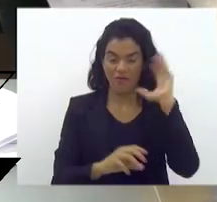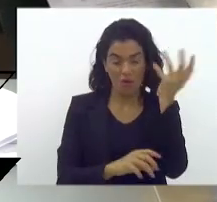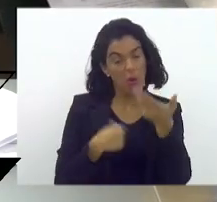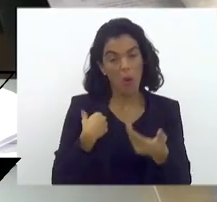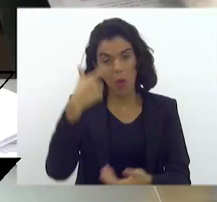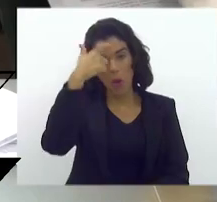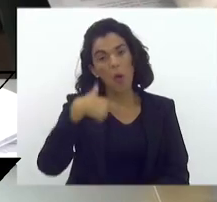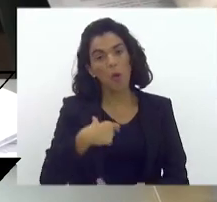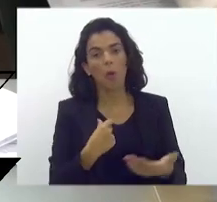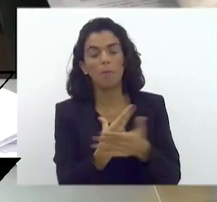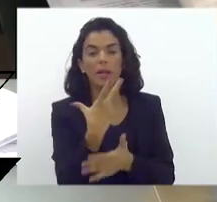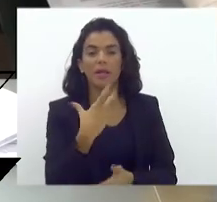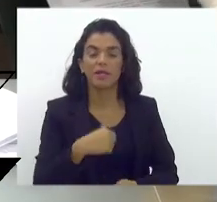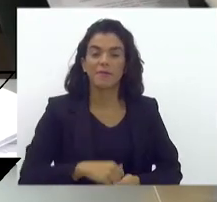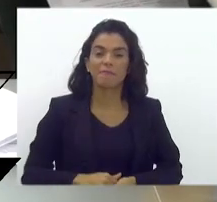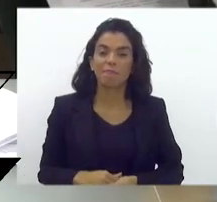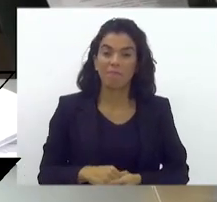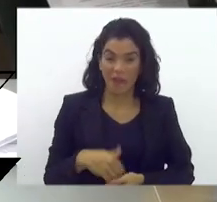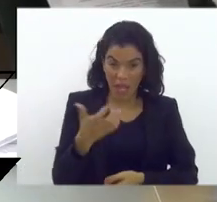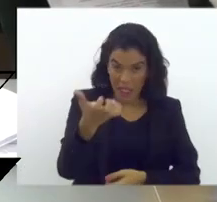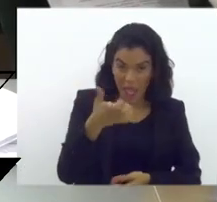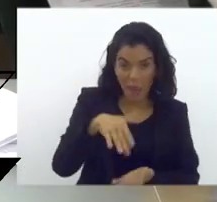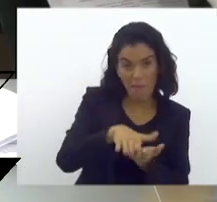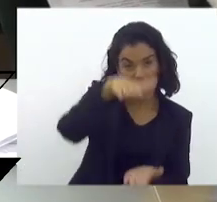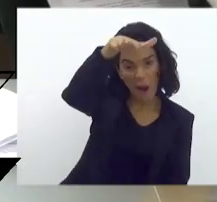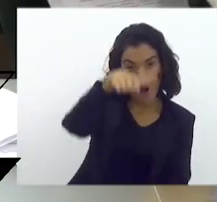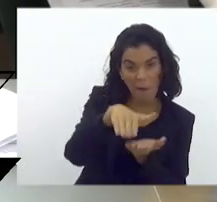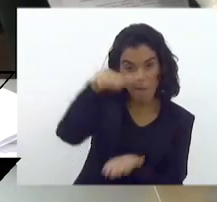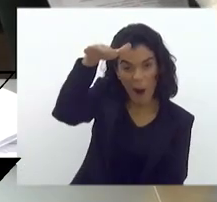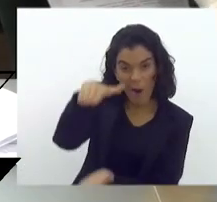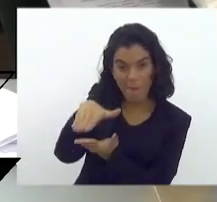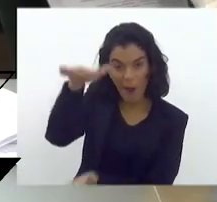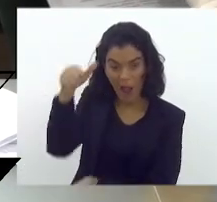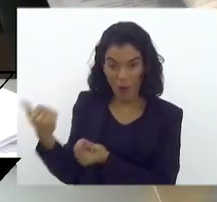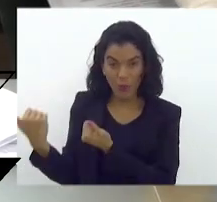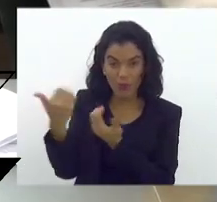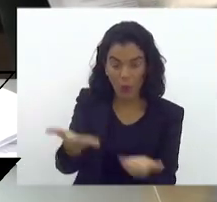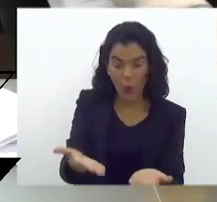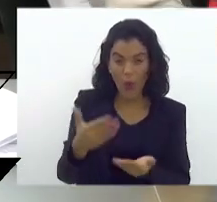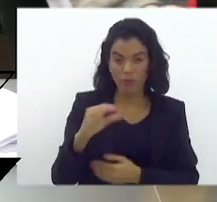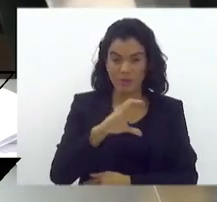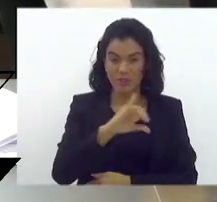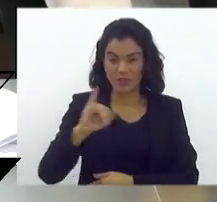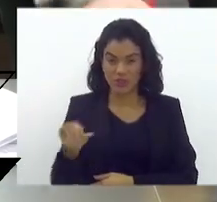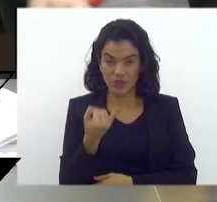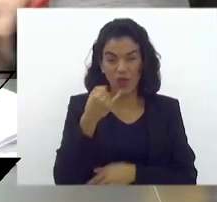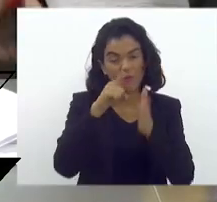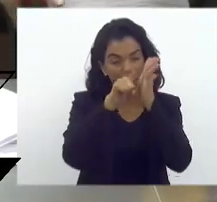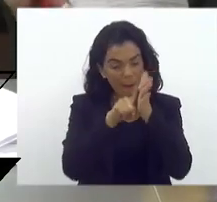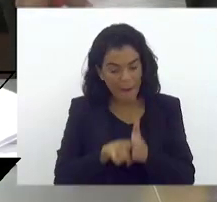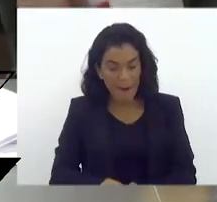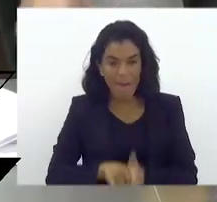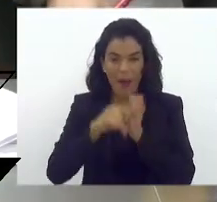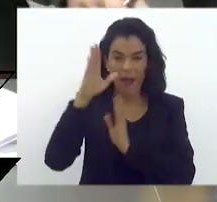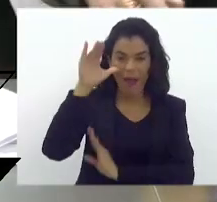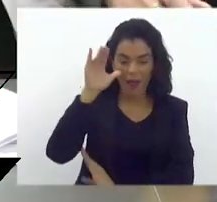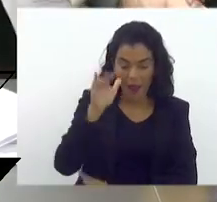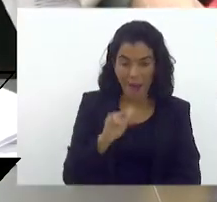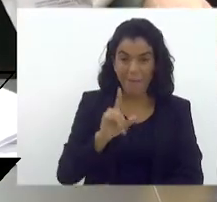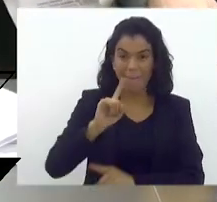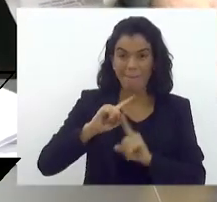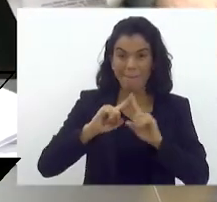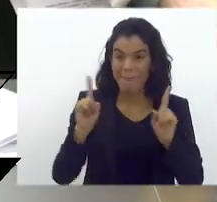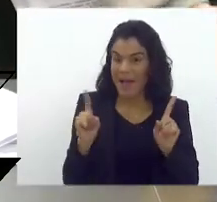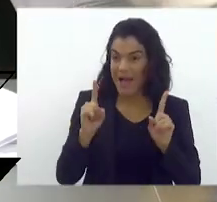comprei. Se quiser, eu trago aqui para a CCJ, para ser fonte de consulta. Agora, cortar